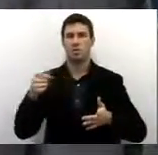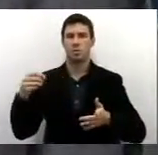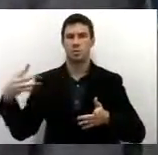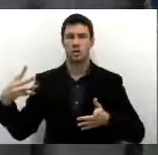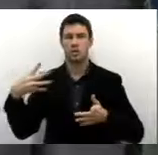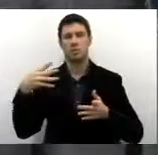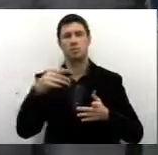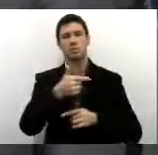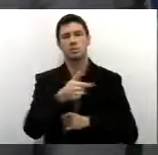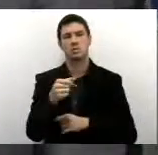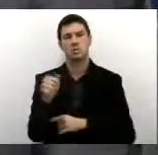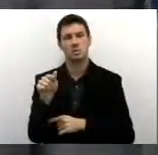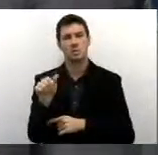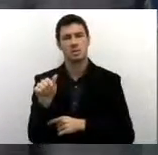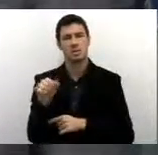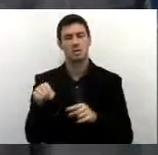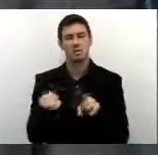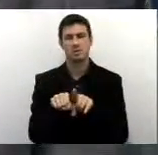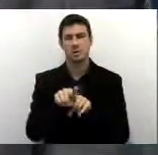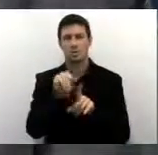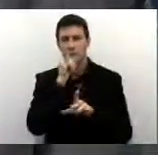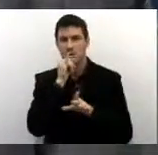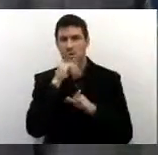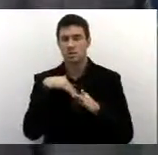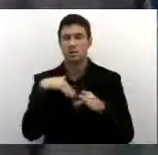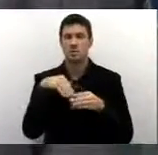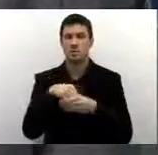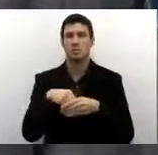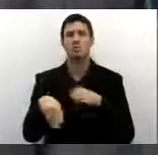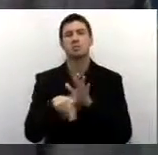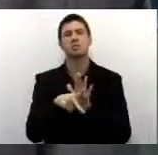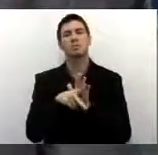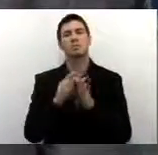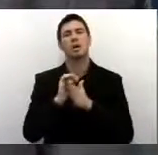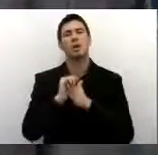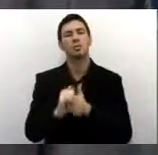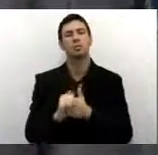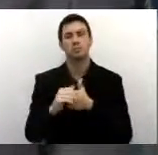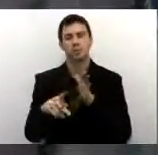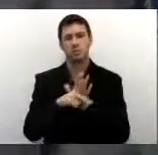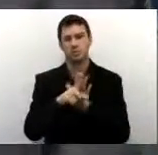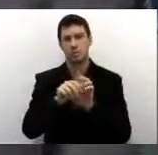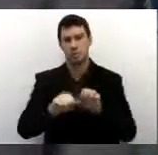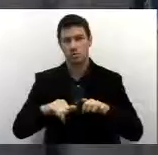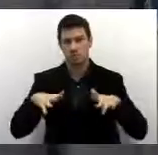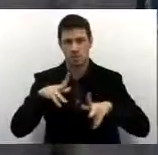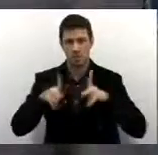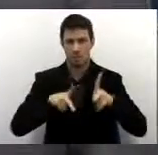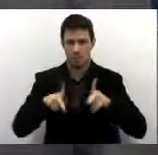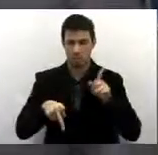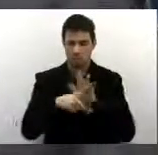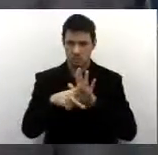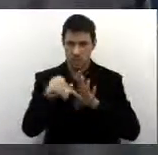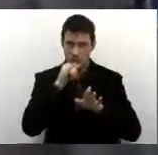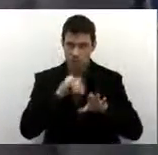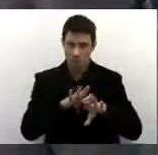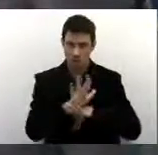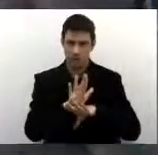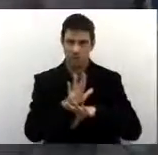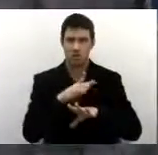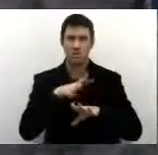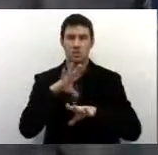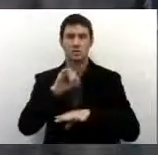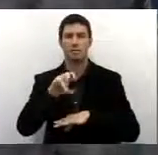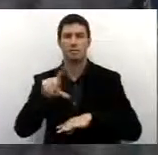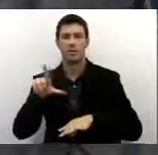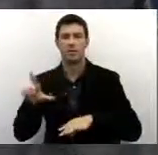a Lei Orçamentária Anual para 2014. Esta manhã, então, você acabou de acompanhar três audiências públicas já, a Coordenadoria de Defesa Civil, a Secretaria do Trabalho